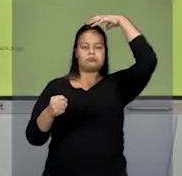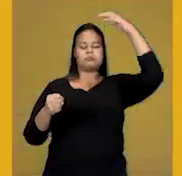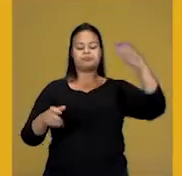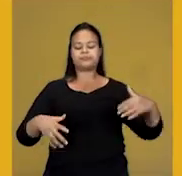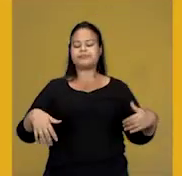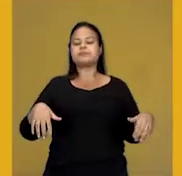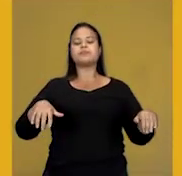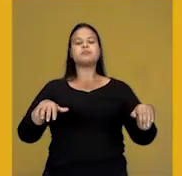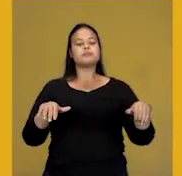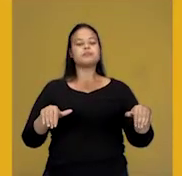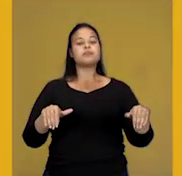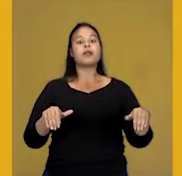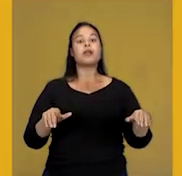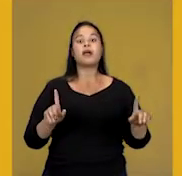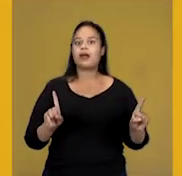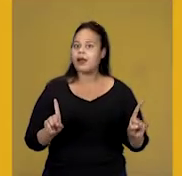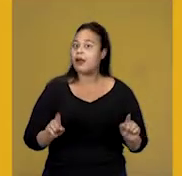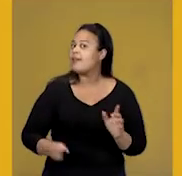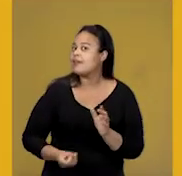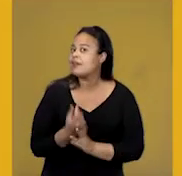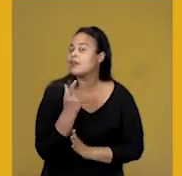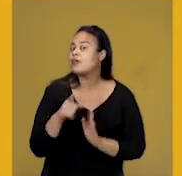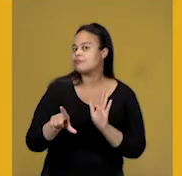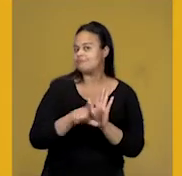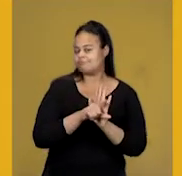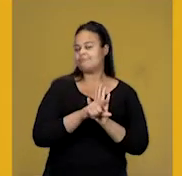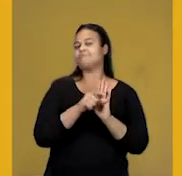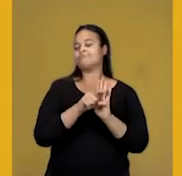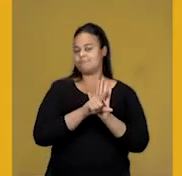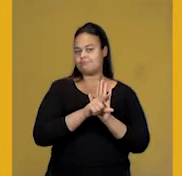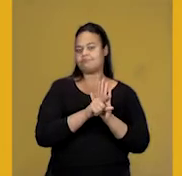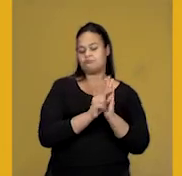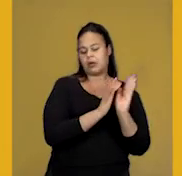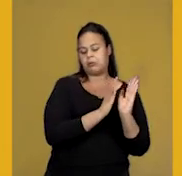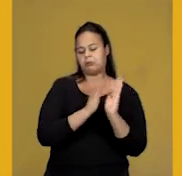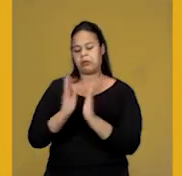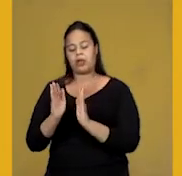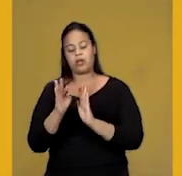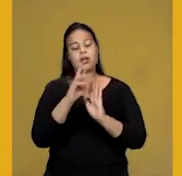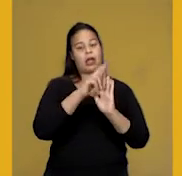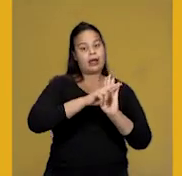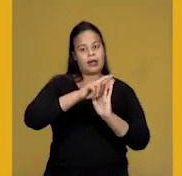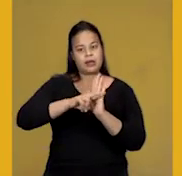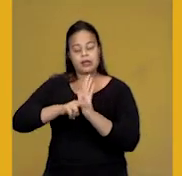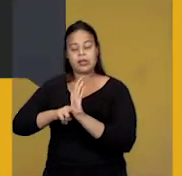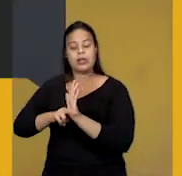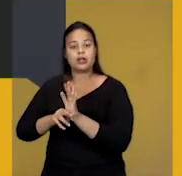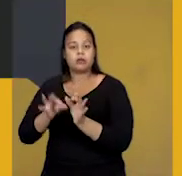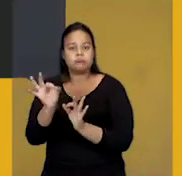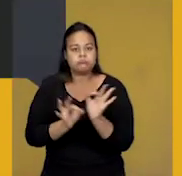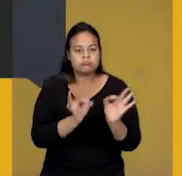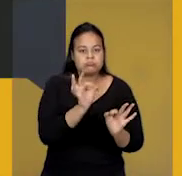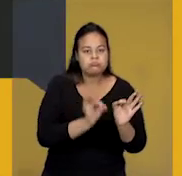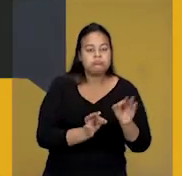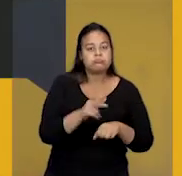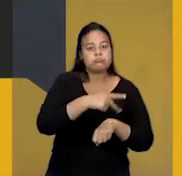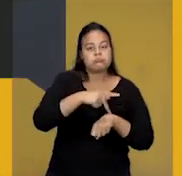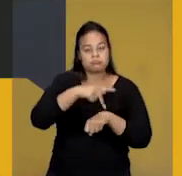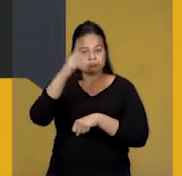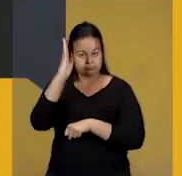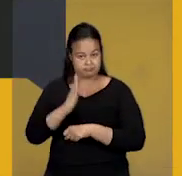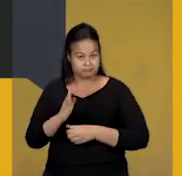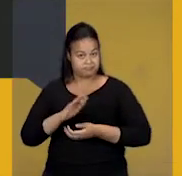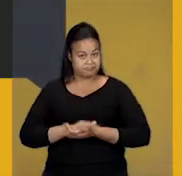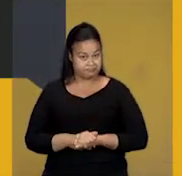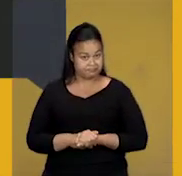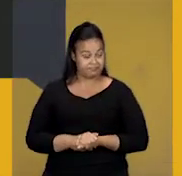obrigado a criar uma Constituição, que nada mais é do que o conjunto de regras que regem um país. Antes da Constituição